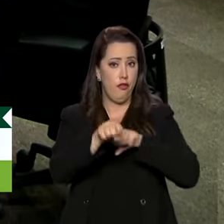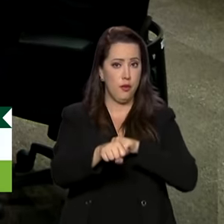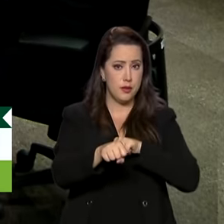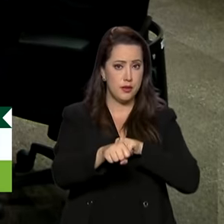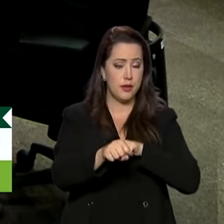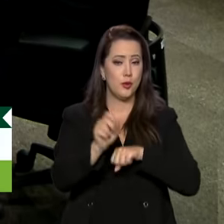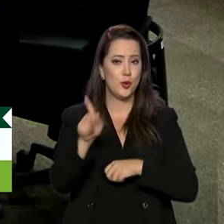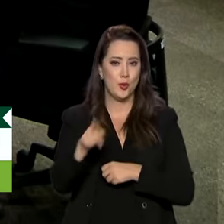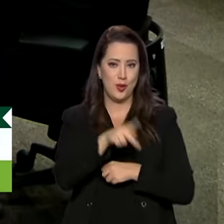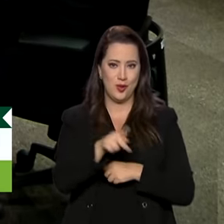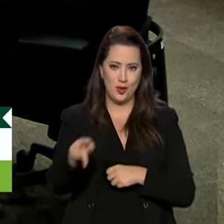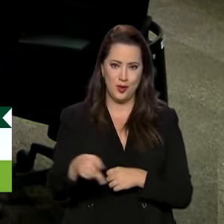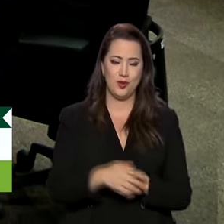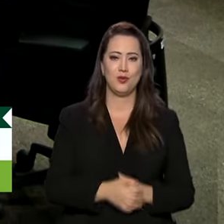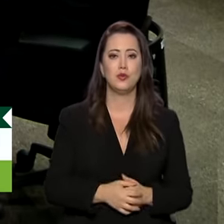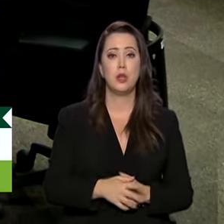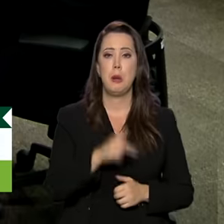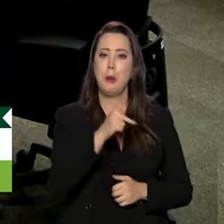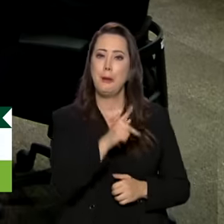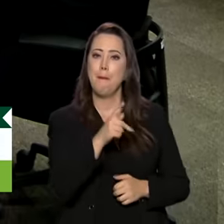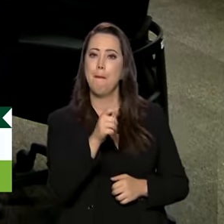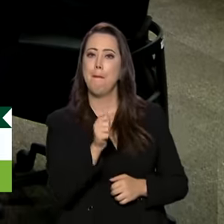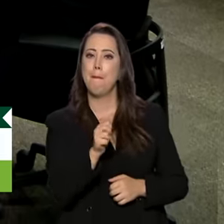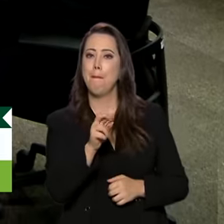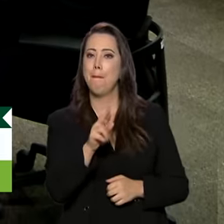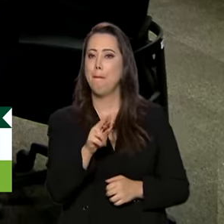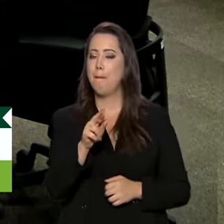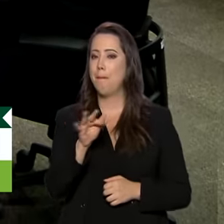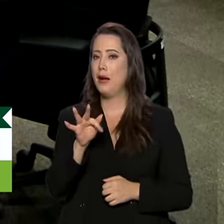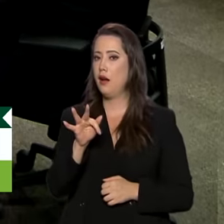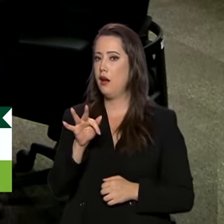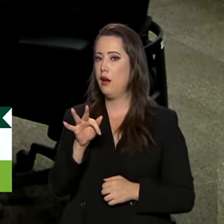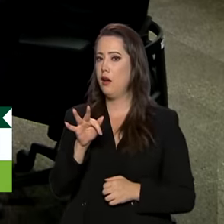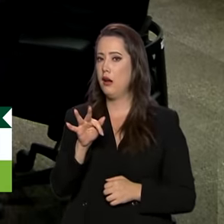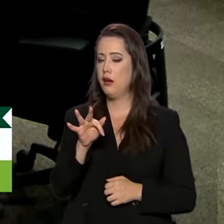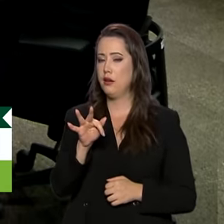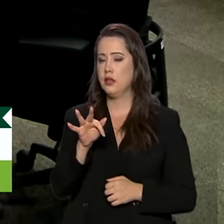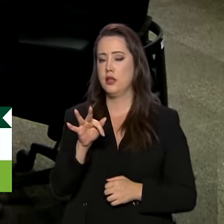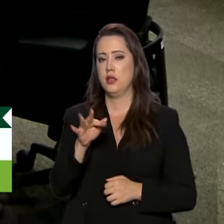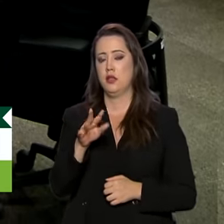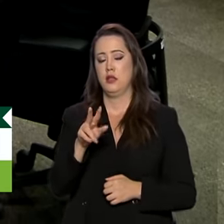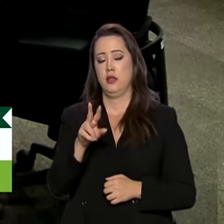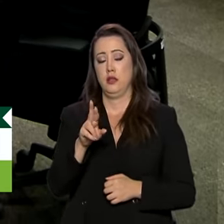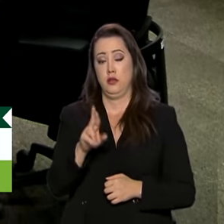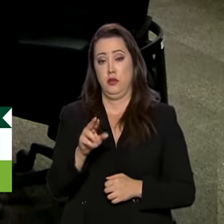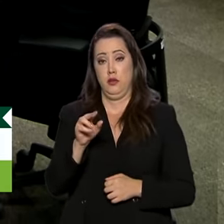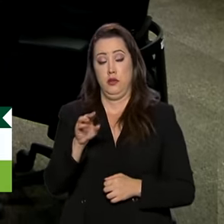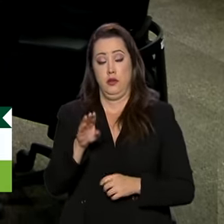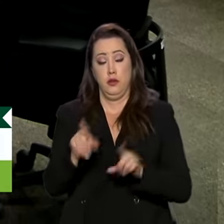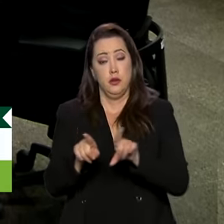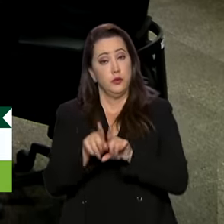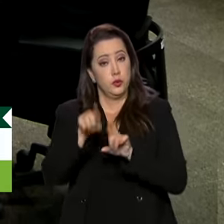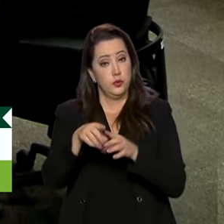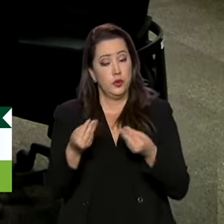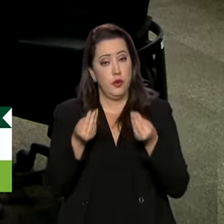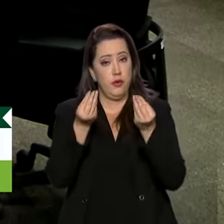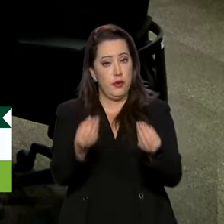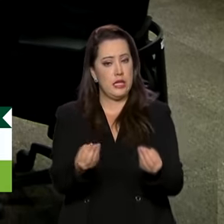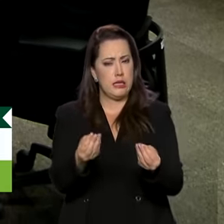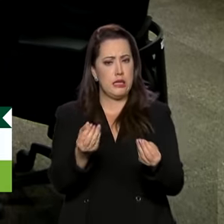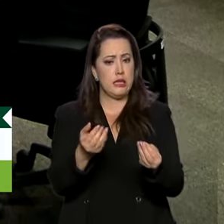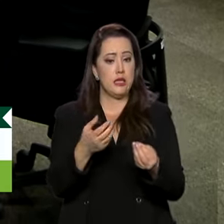de professores o pastor programa nacional de formação de professores da Educação Básica vai